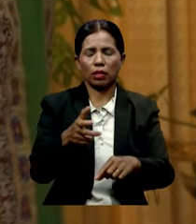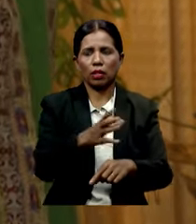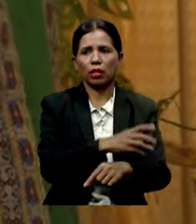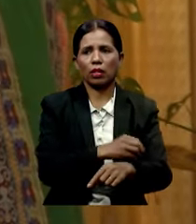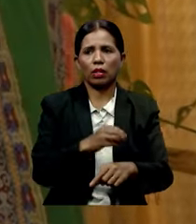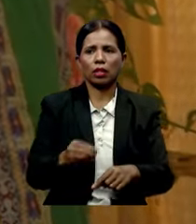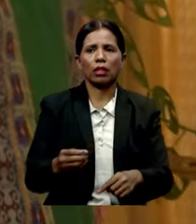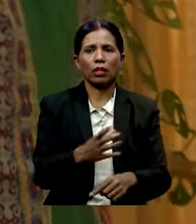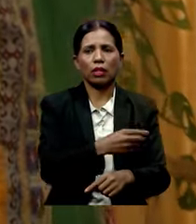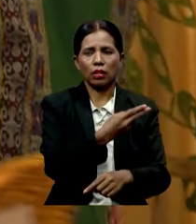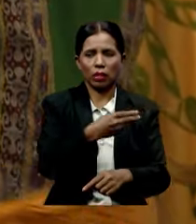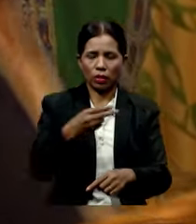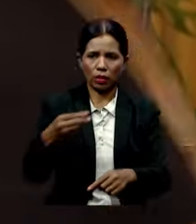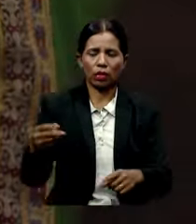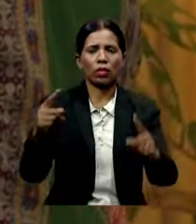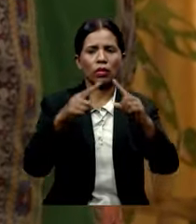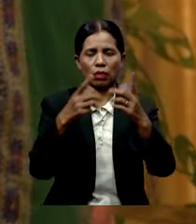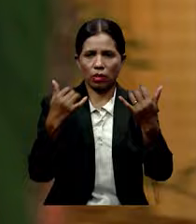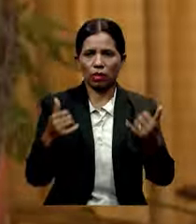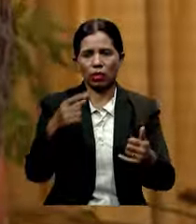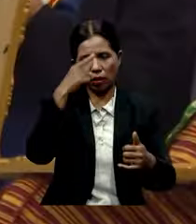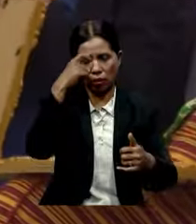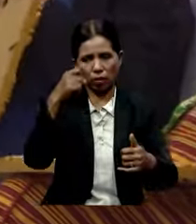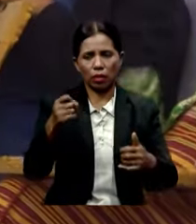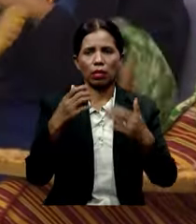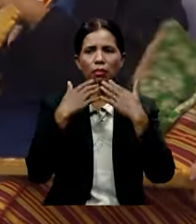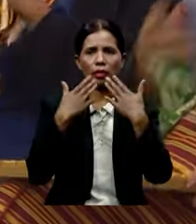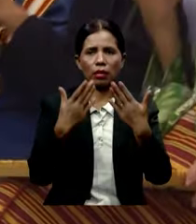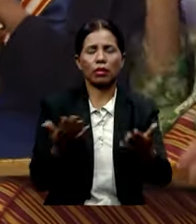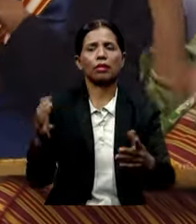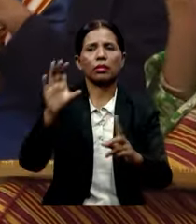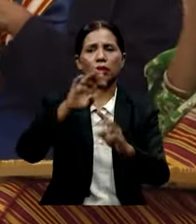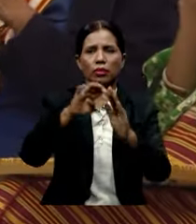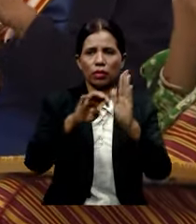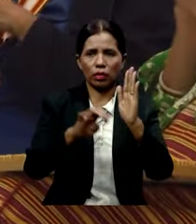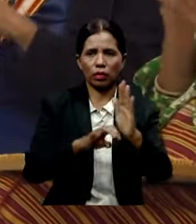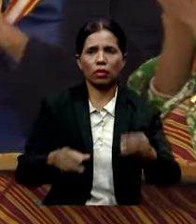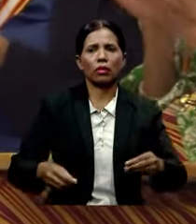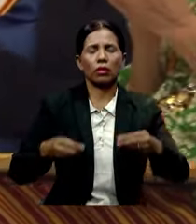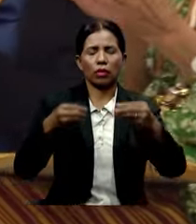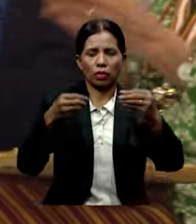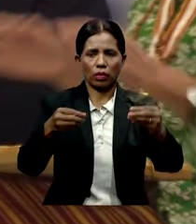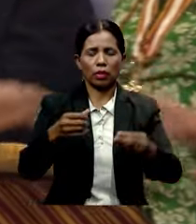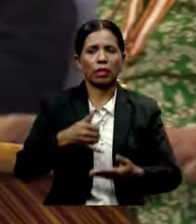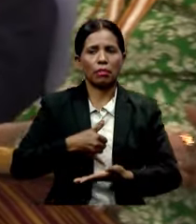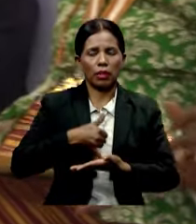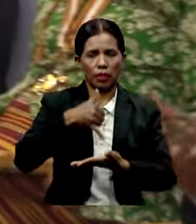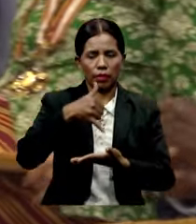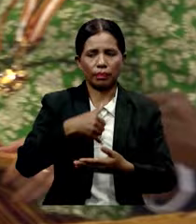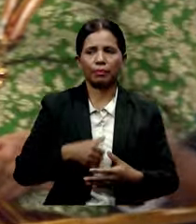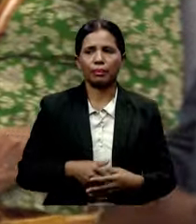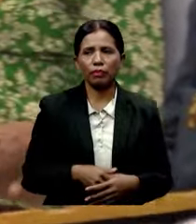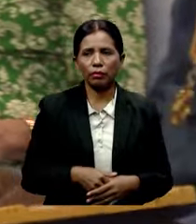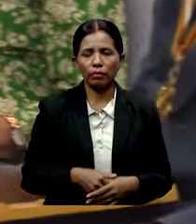resistência, ocupação indonésia, Tohin Loron, também agradece a ser festado na Befoona com decoração. Tohin,